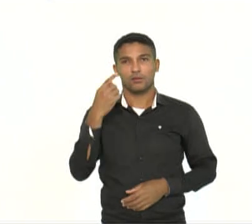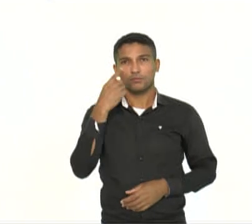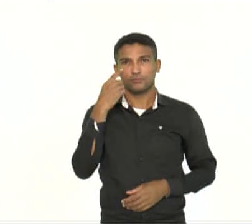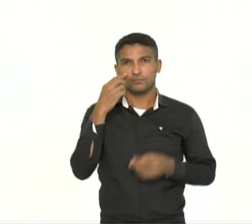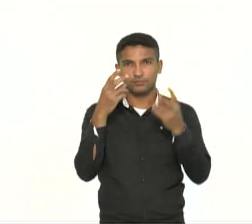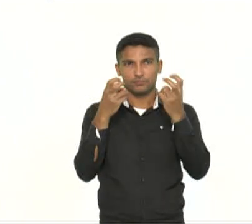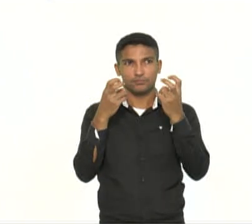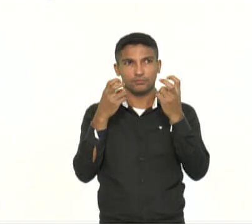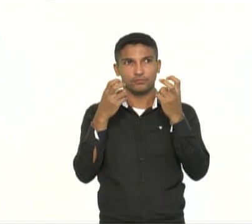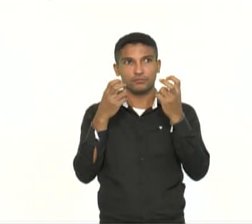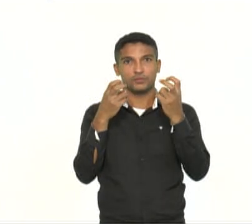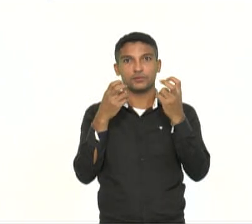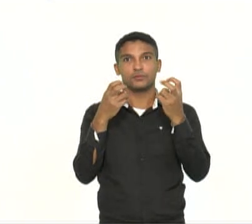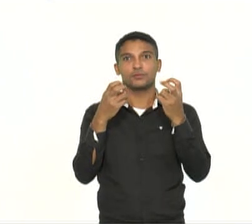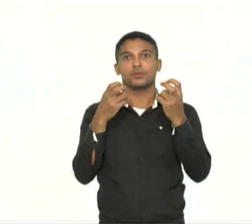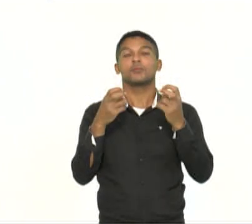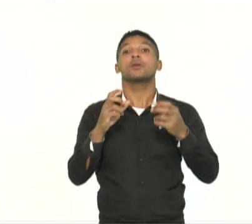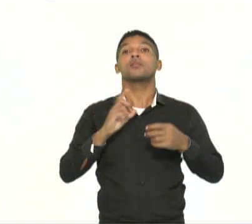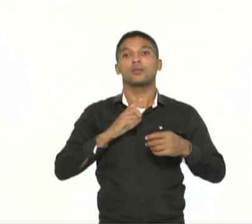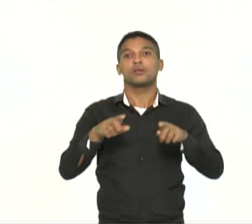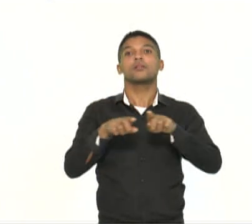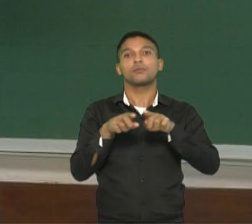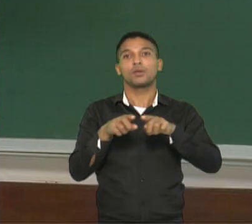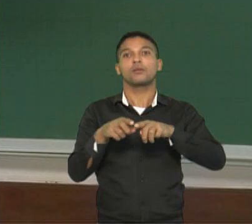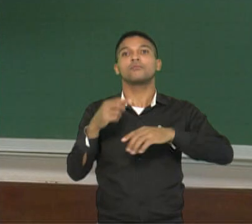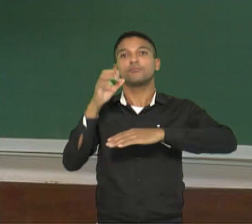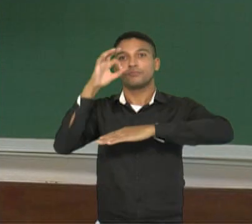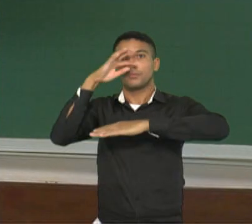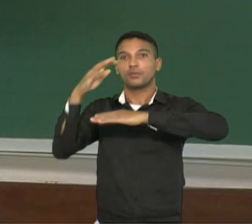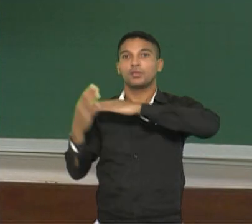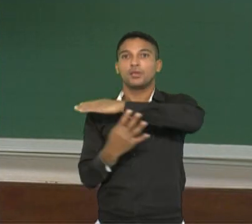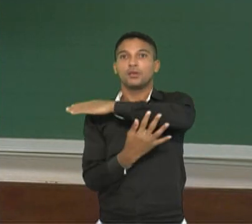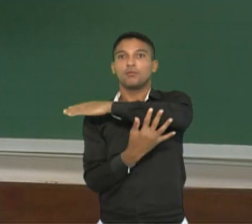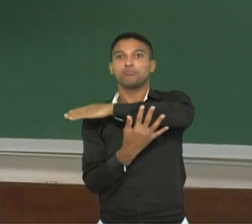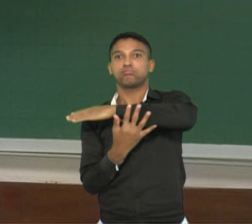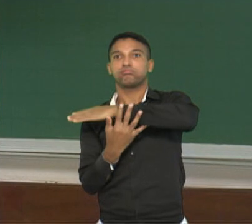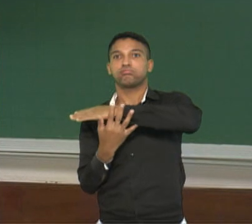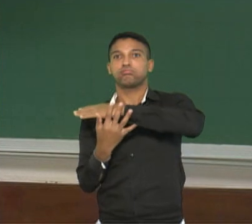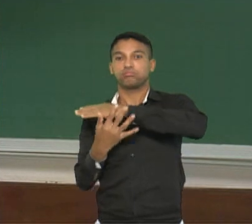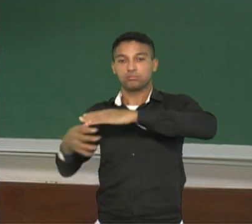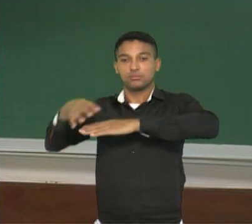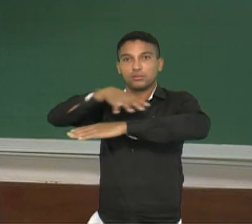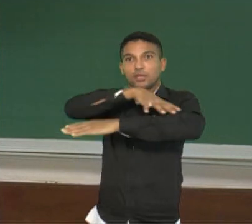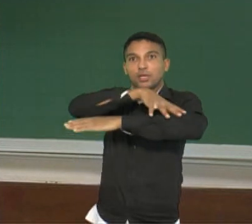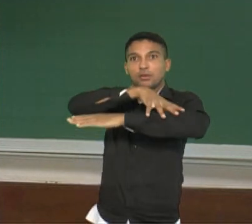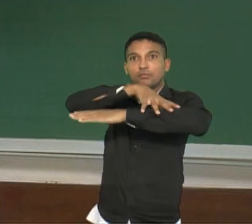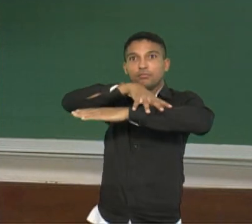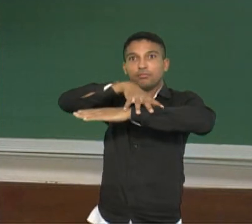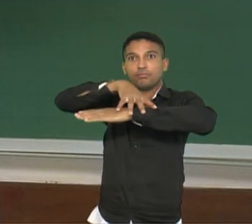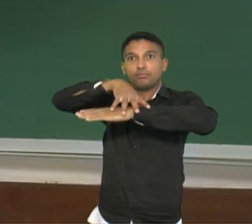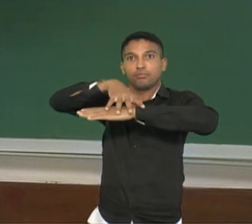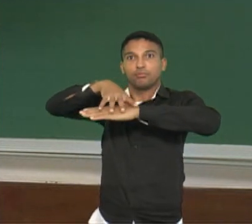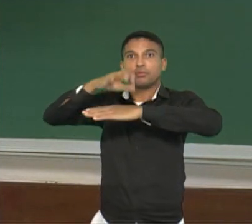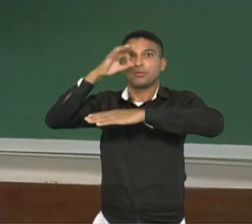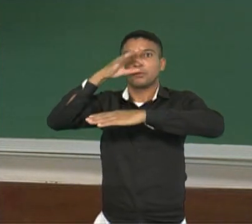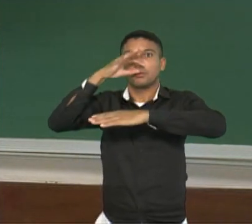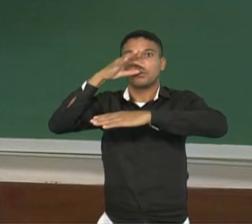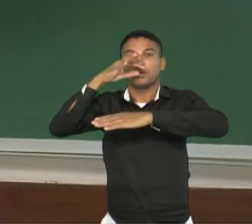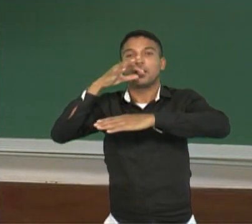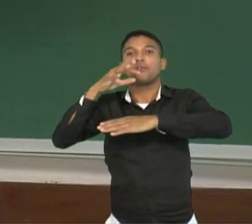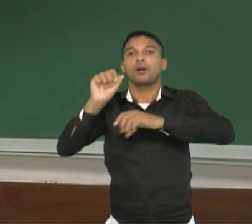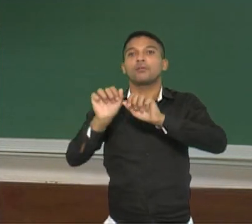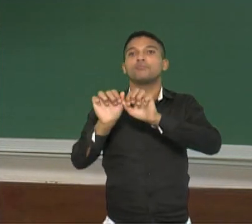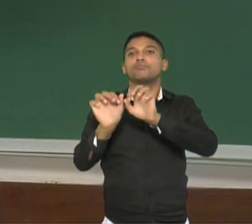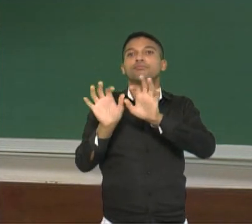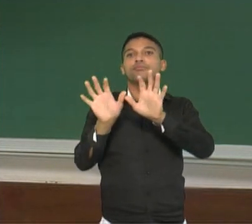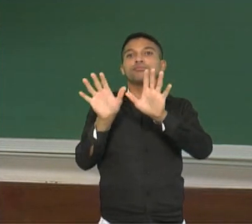em relação aos demais países vizinhos aqui do Brasil. Então, é um domínio morfoclimático que se estende, vai